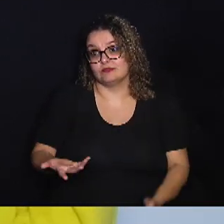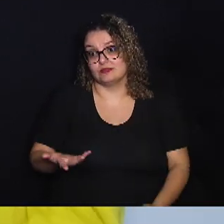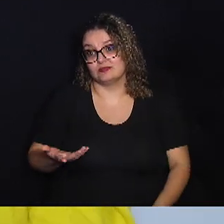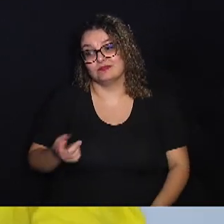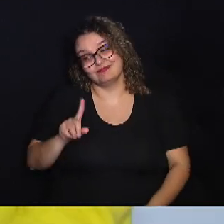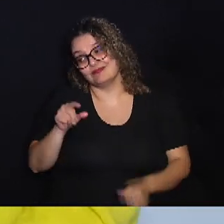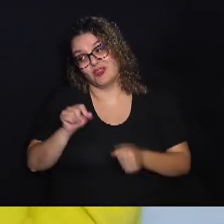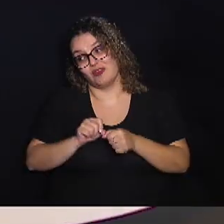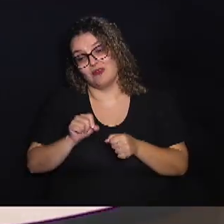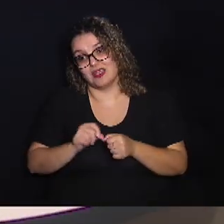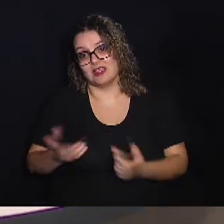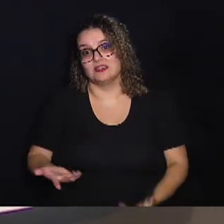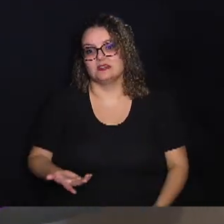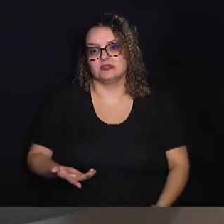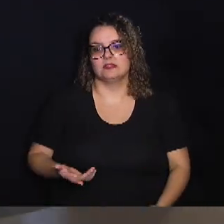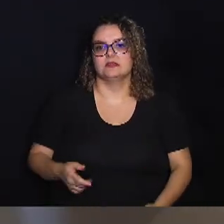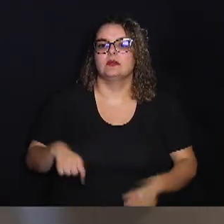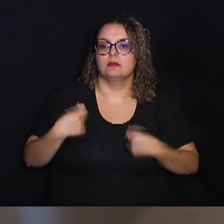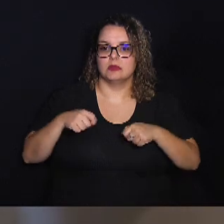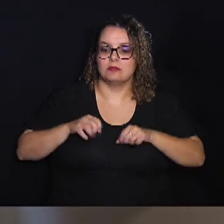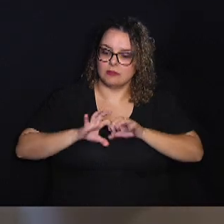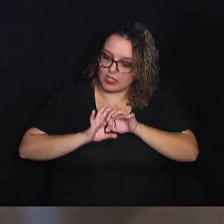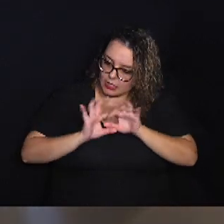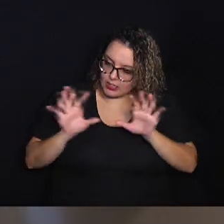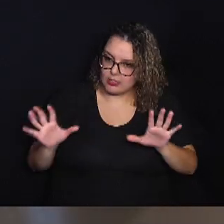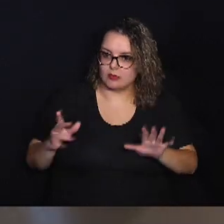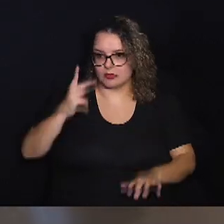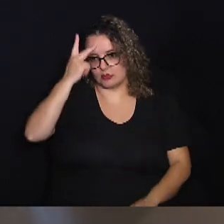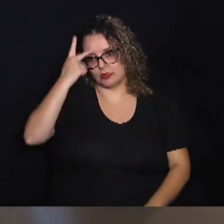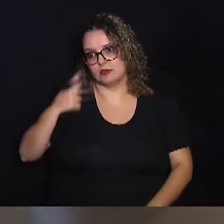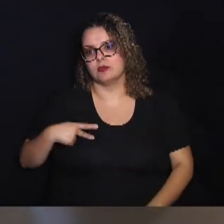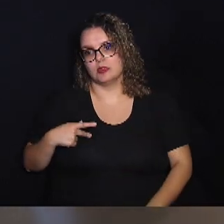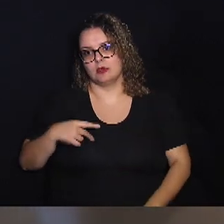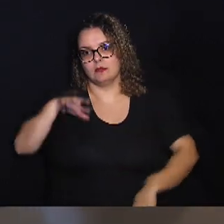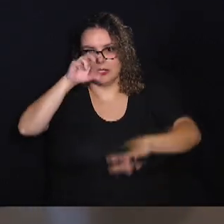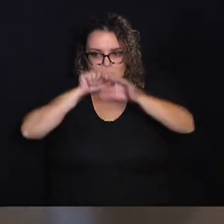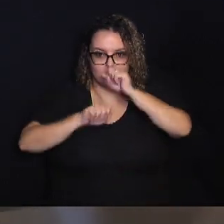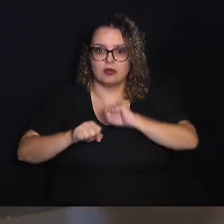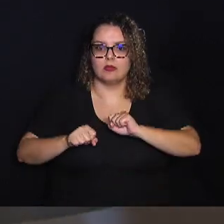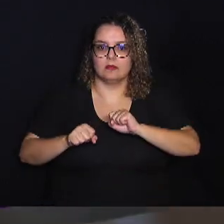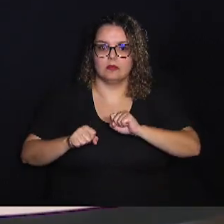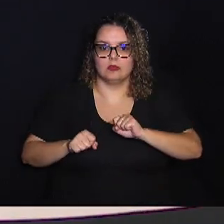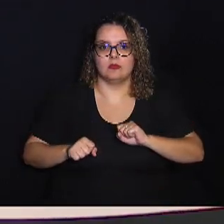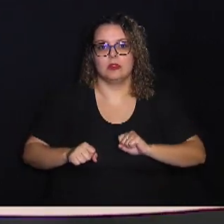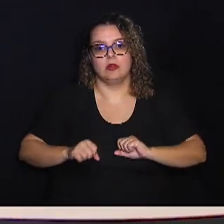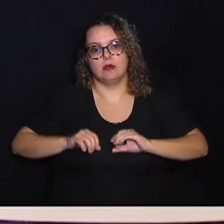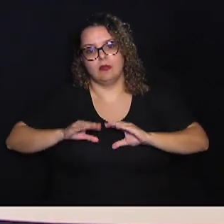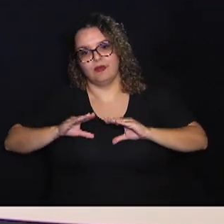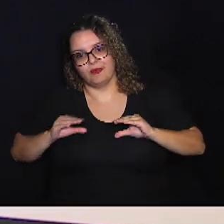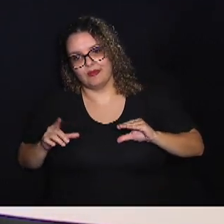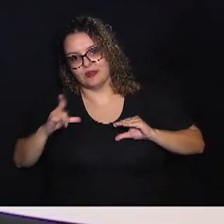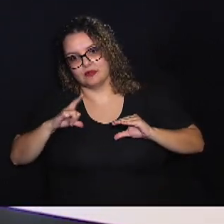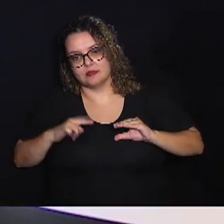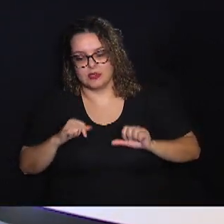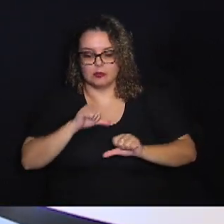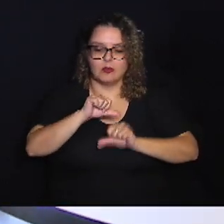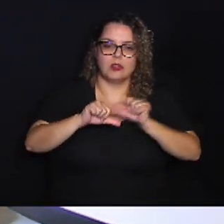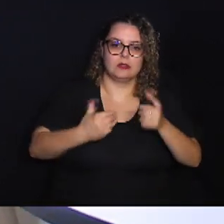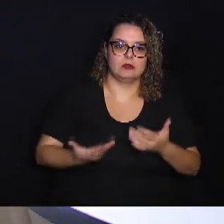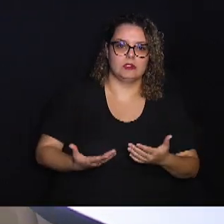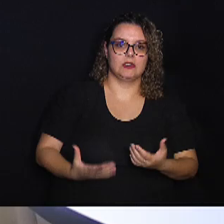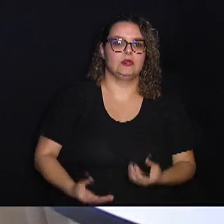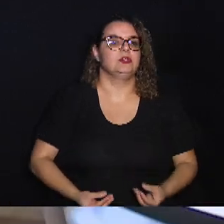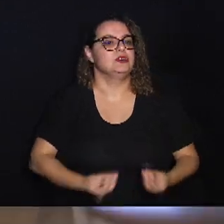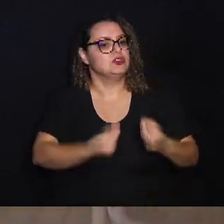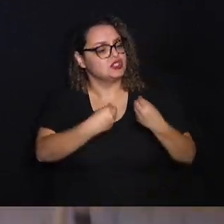faz, né? Então a gente tem que ser a gente mesmo, né? Aprender para sair do conforto que a gente tem. E Silvano, te deu mais